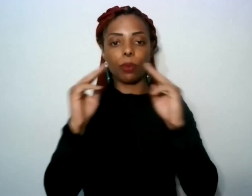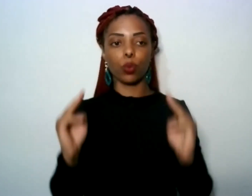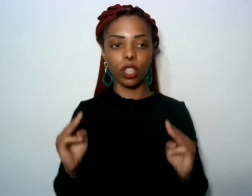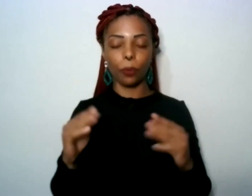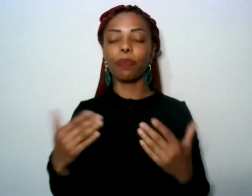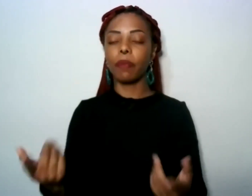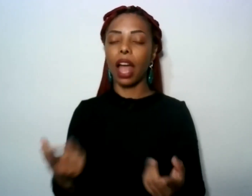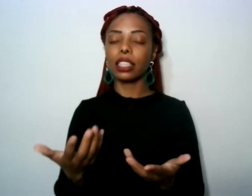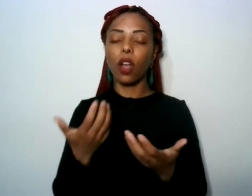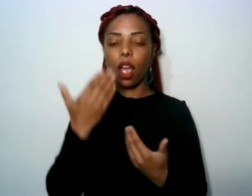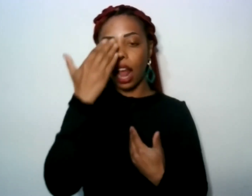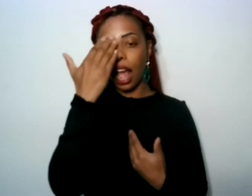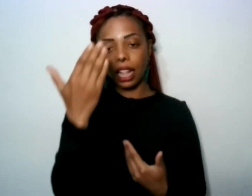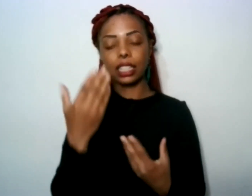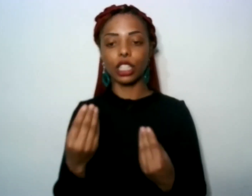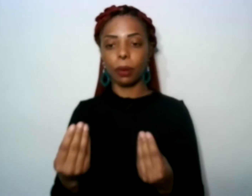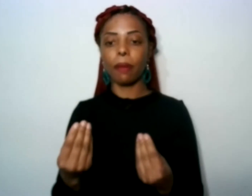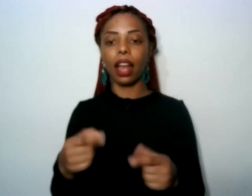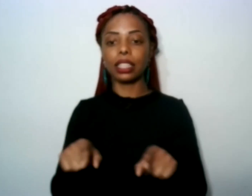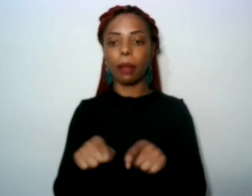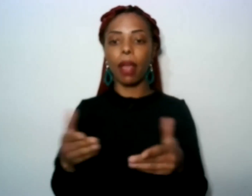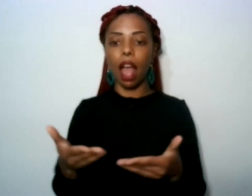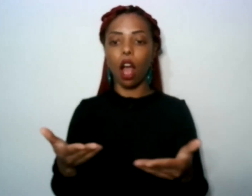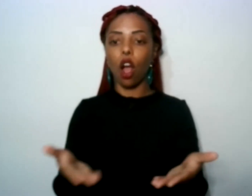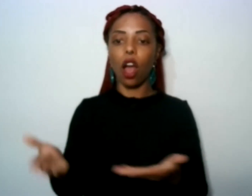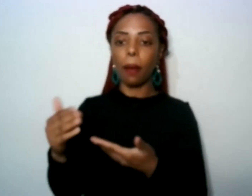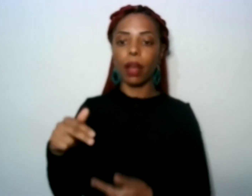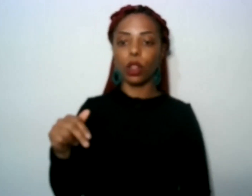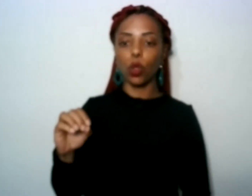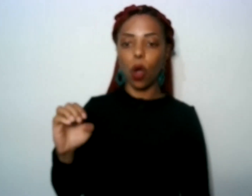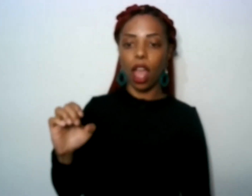agradecer já desde já e passo a palavra aí pra Manuela aqui